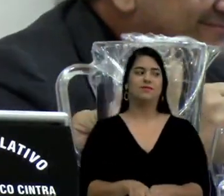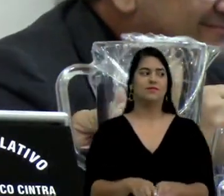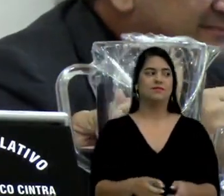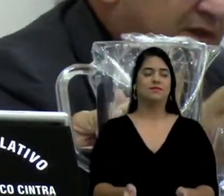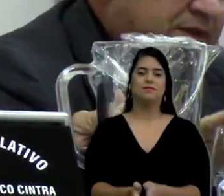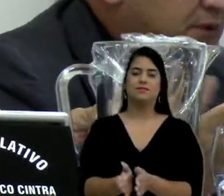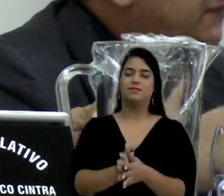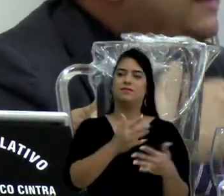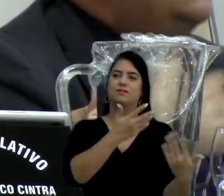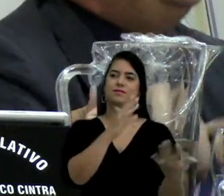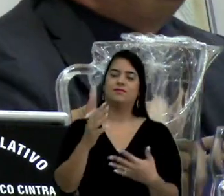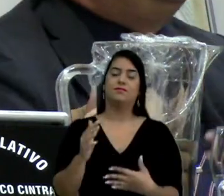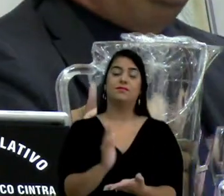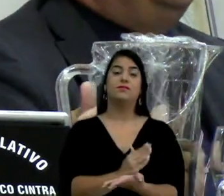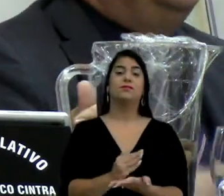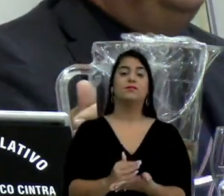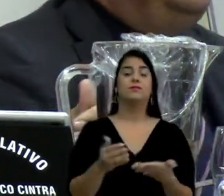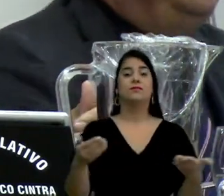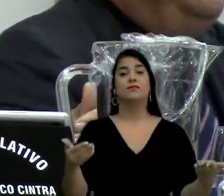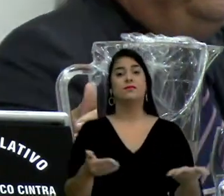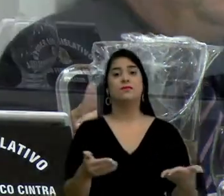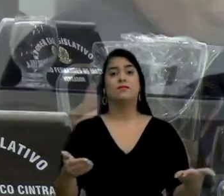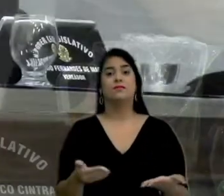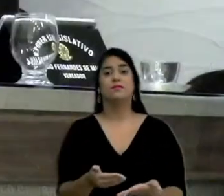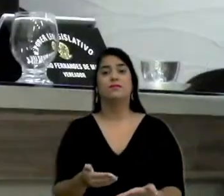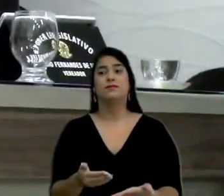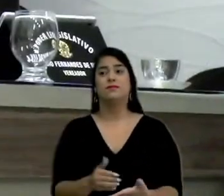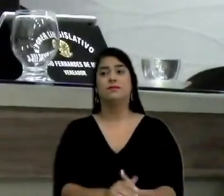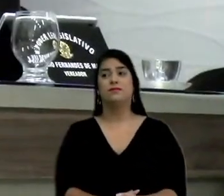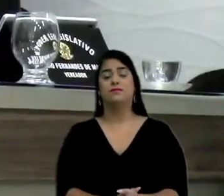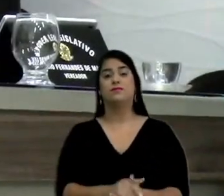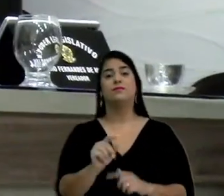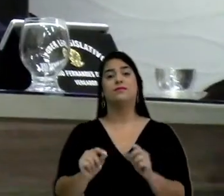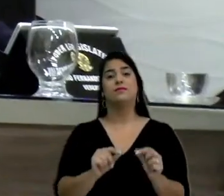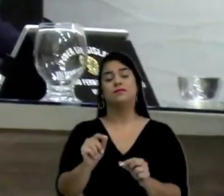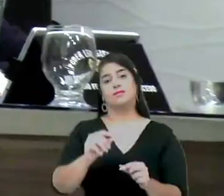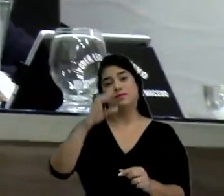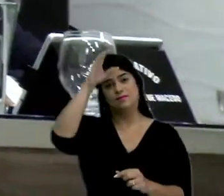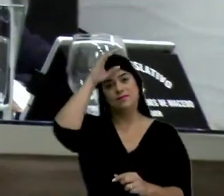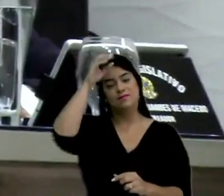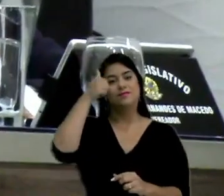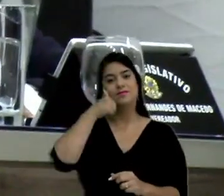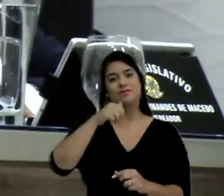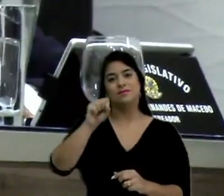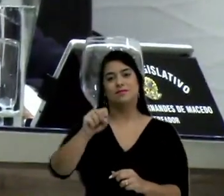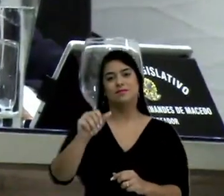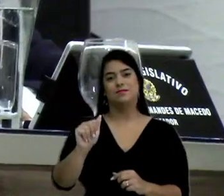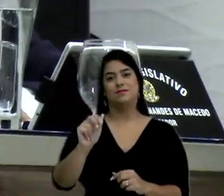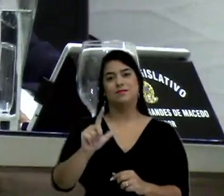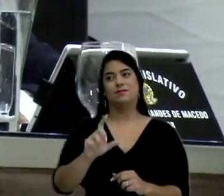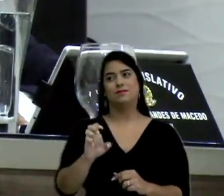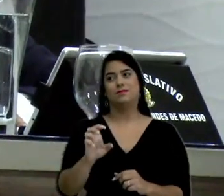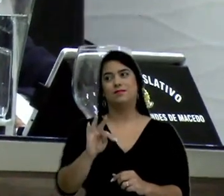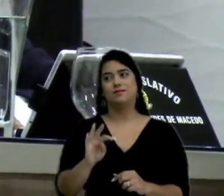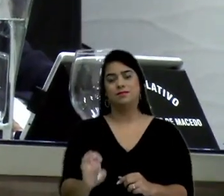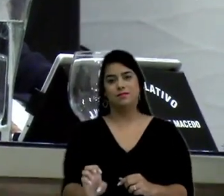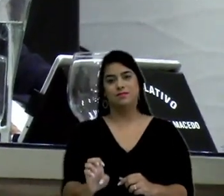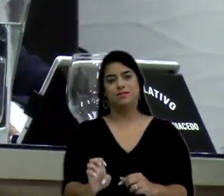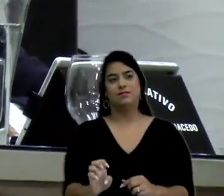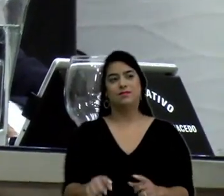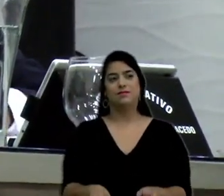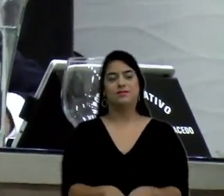felicitações começando no dia de hoje e pra minha tia Salete né tá lá com minha vó tomando conta